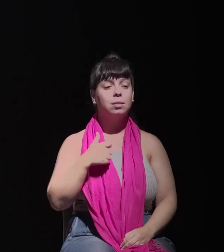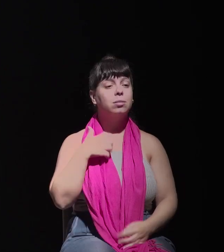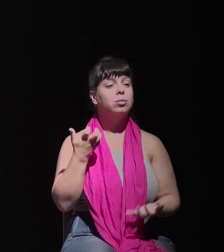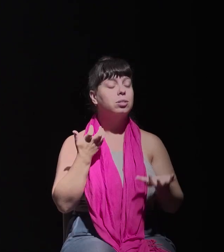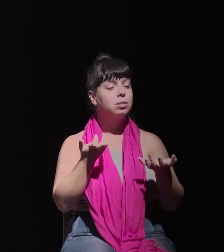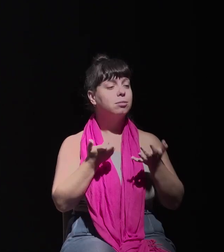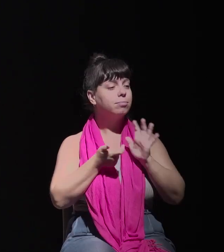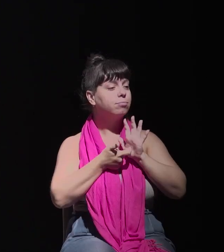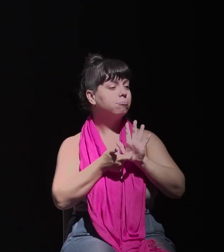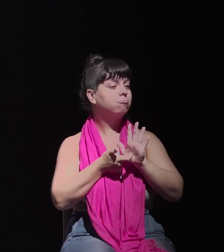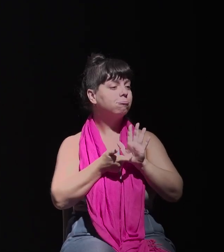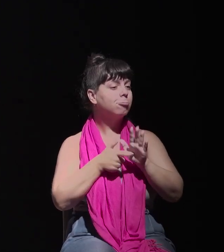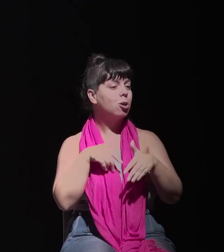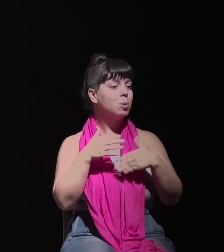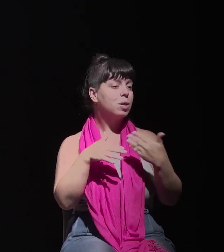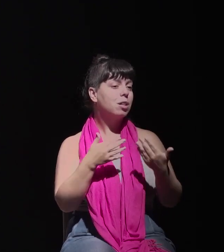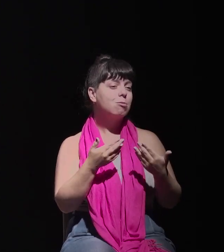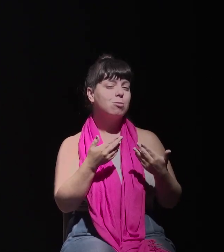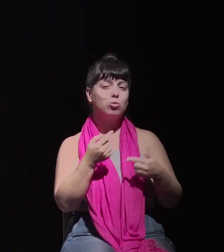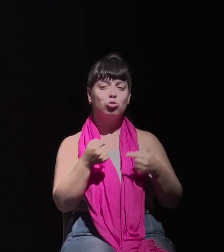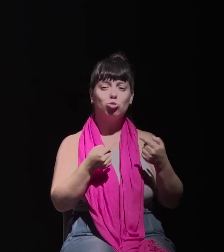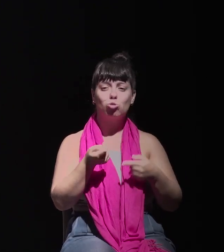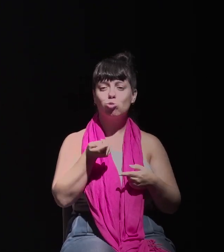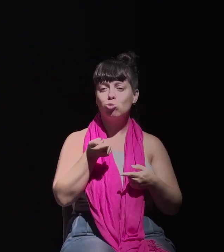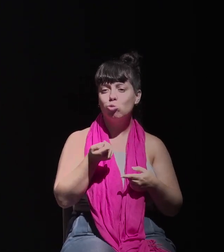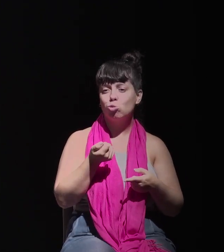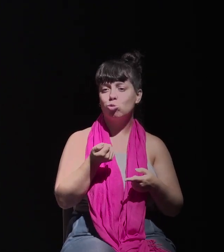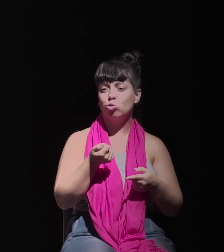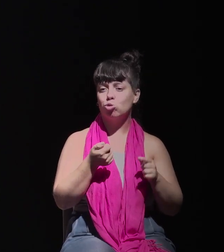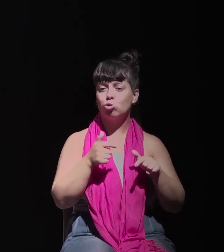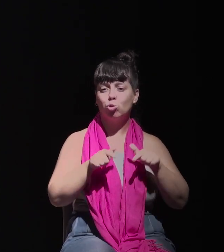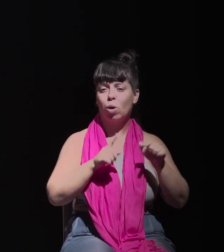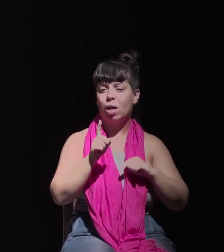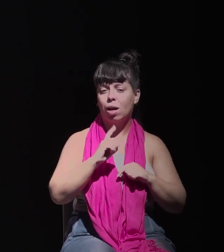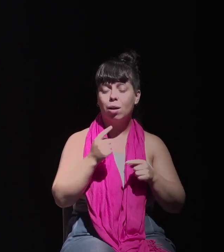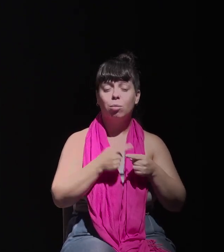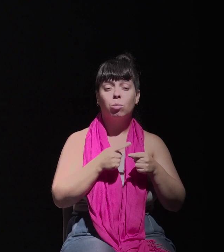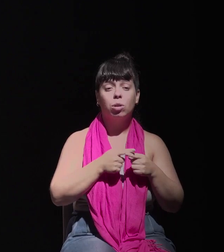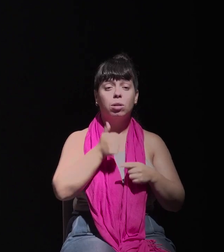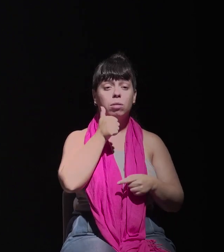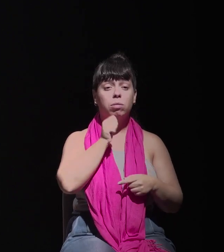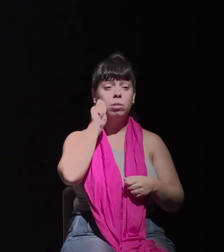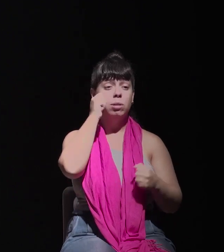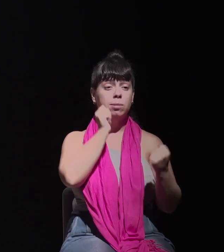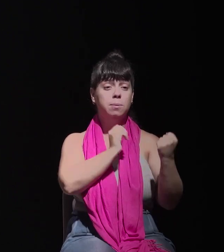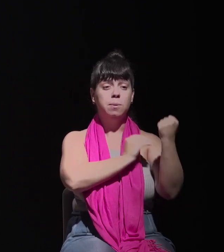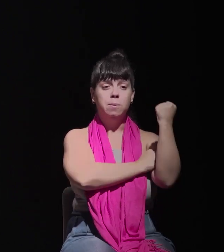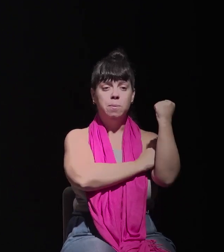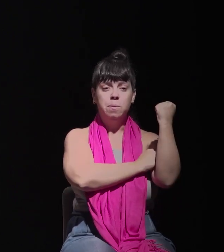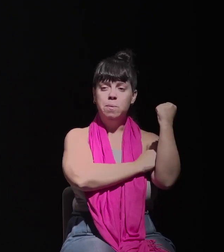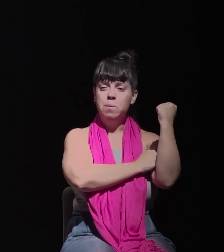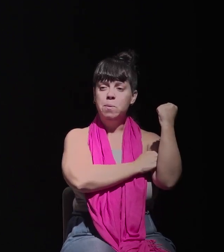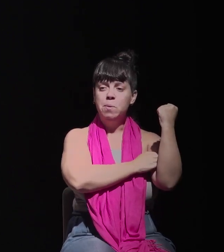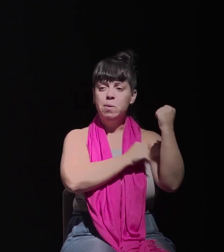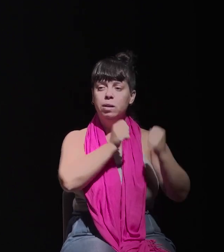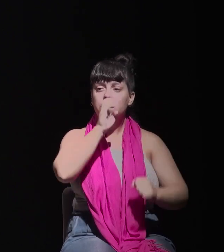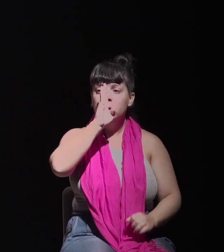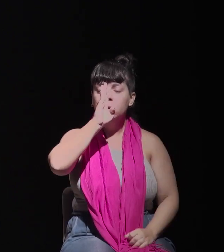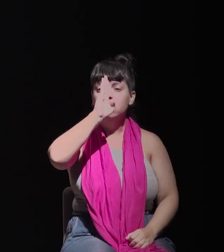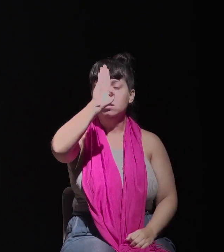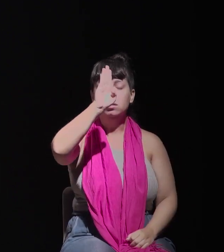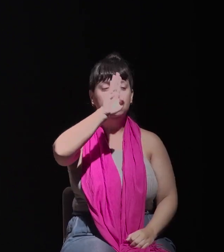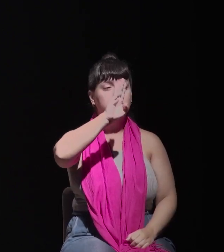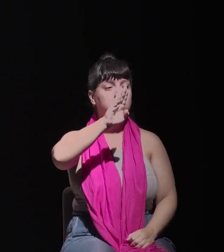que não é muito trabalhado, que não é muito discutido nos materiais, porque o feminismo negro ele atua essencialmente dentro dos